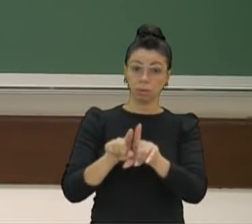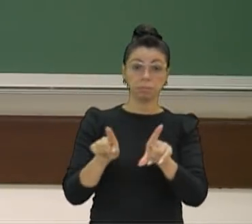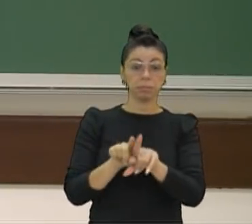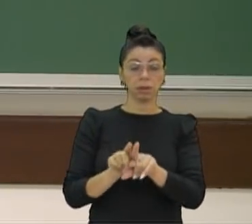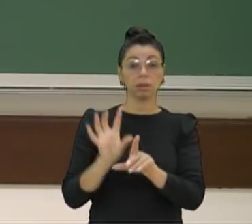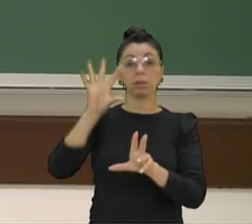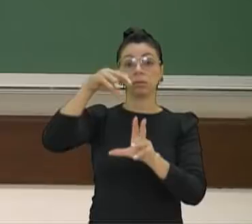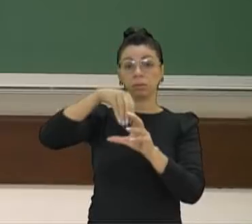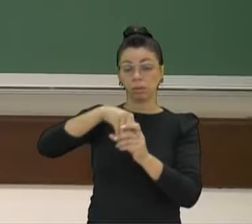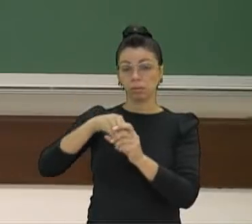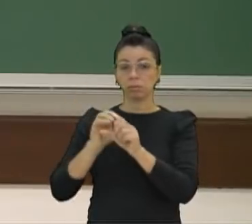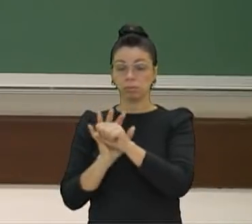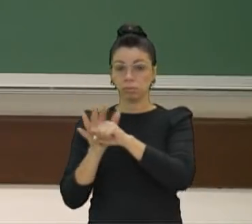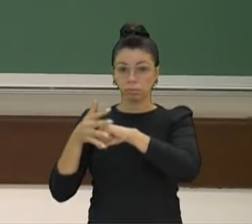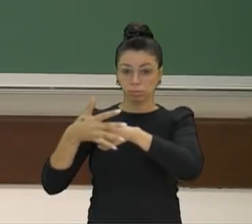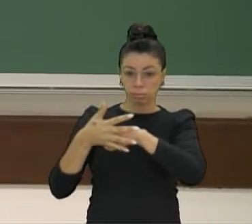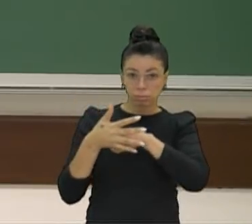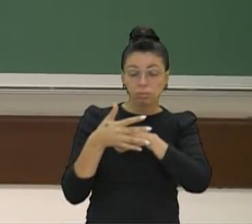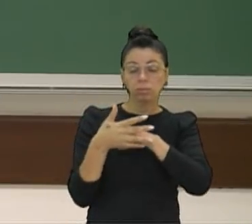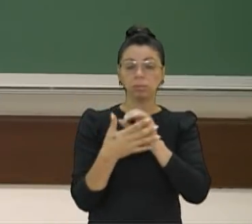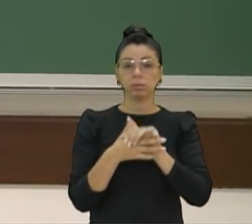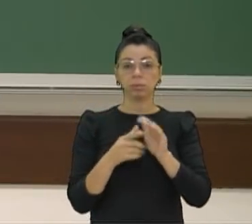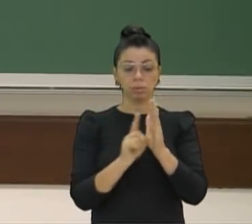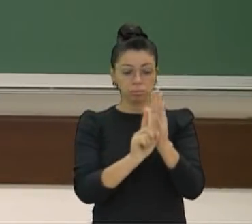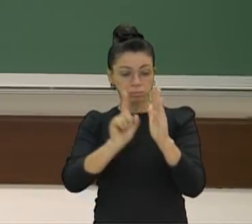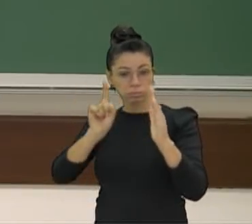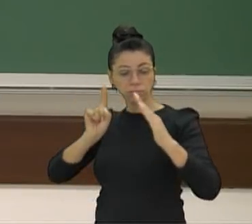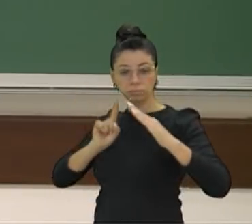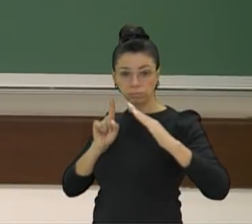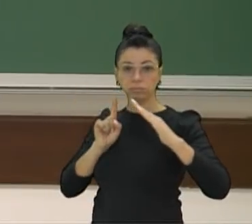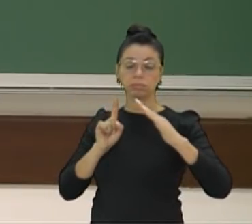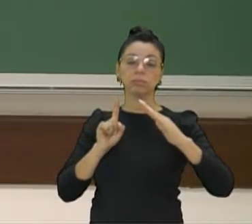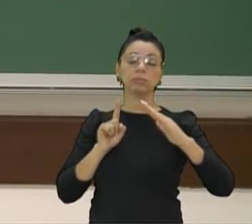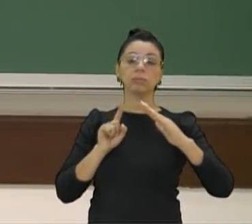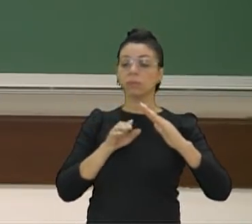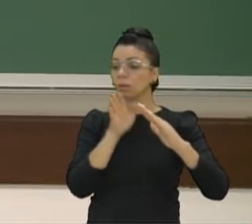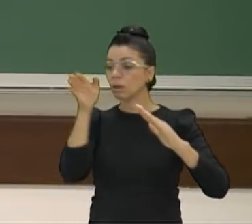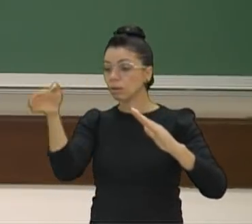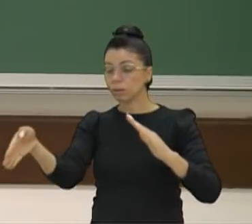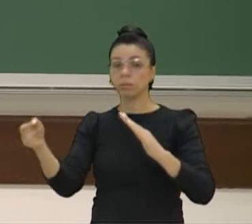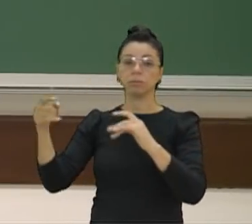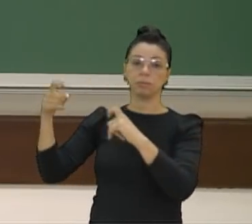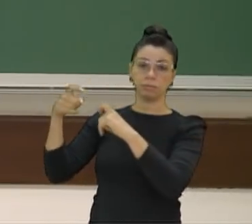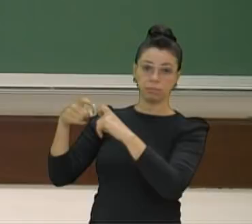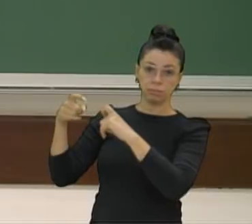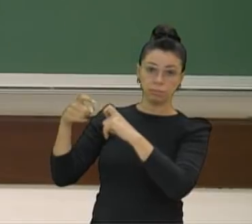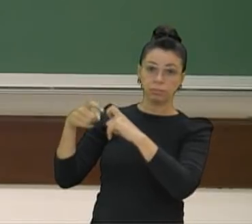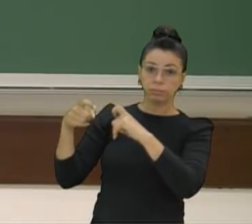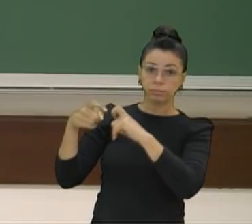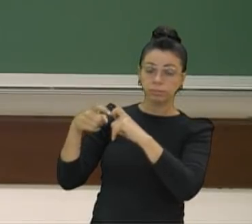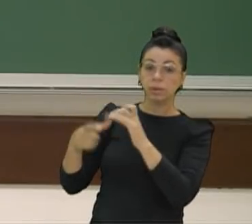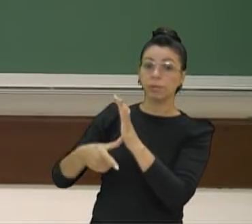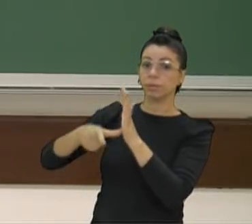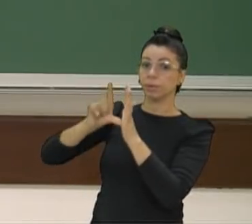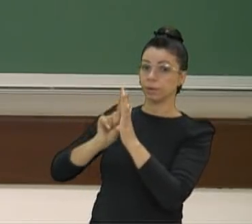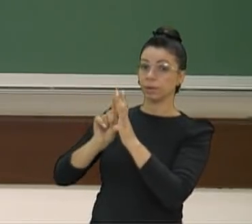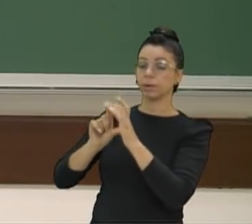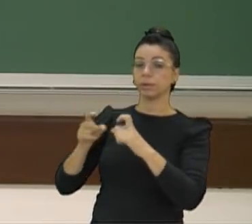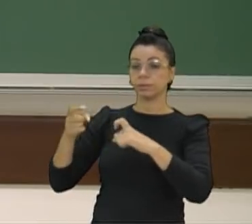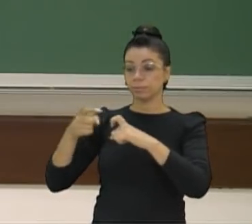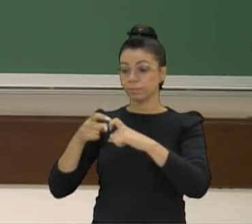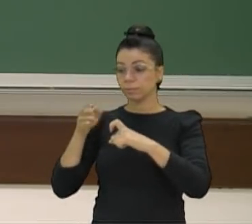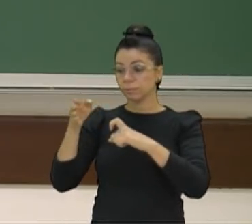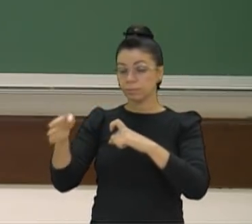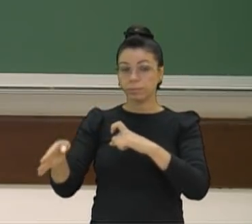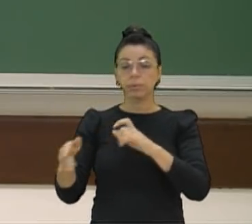né, qualquer presença de sintomas, se isolar. E aí o atendimento médico também, muitas vezes, antes do atendimento médico